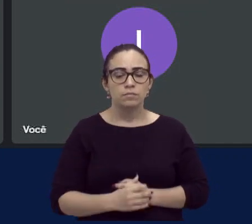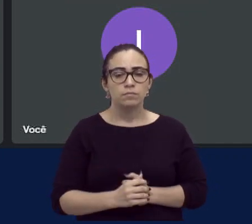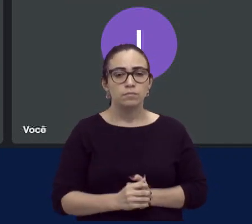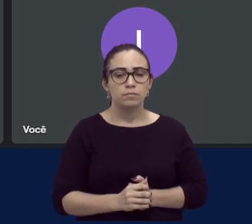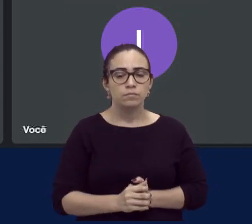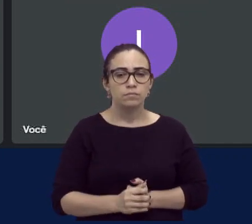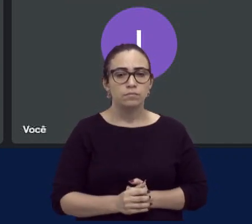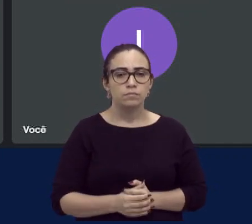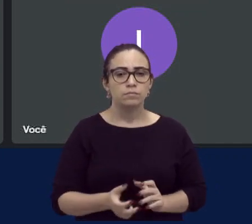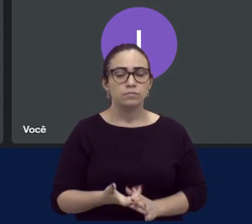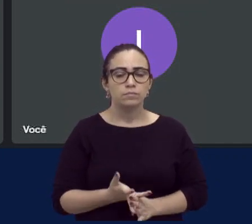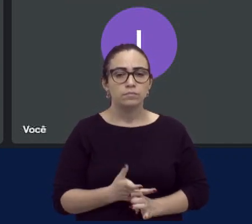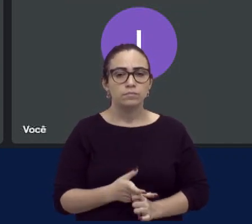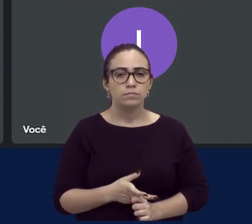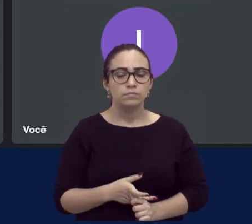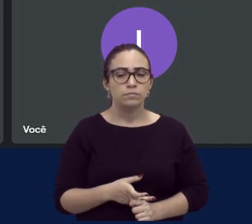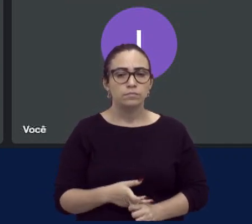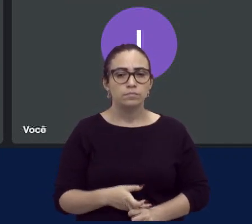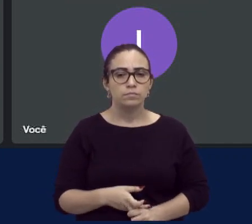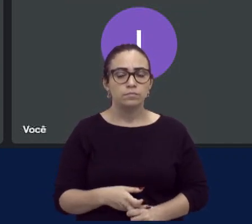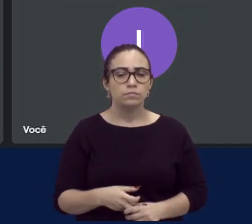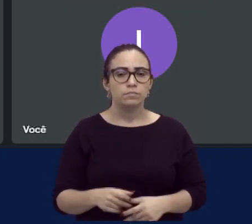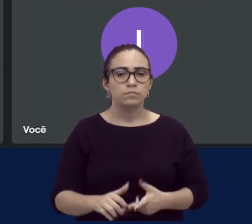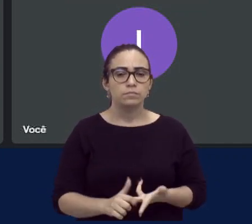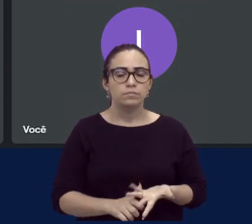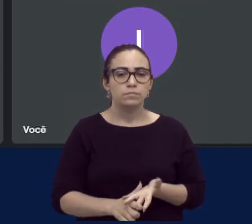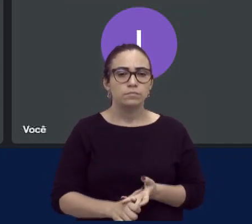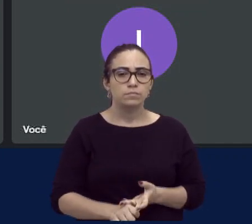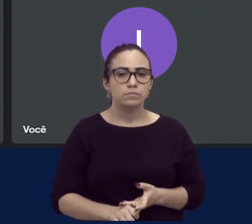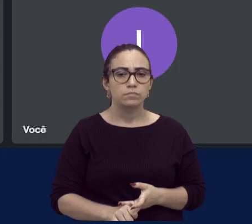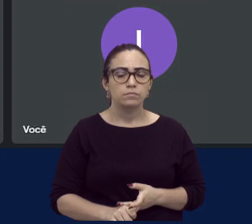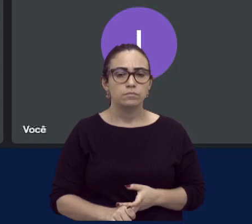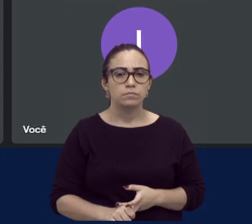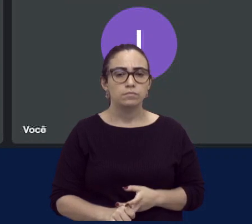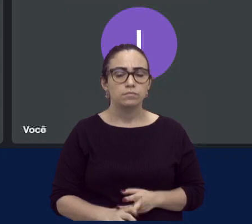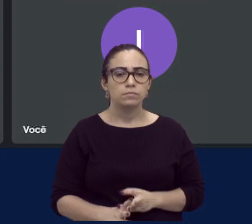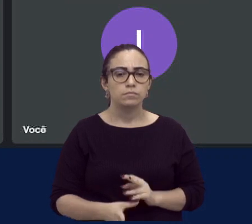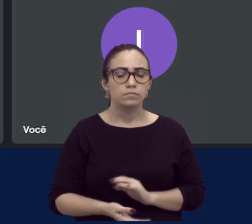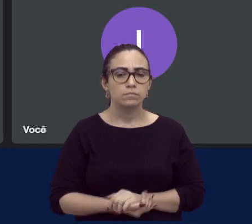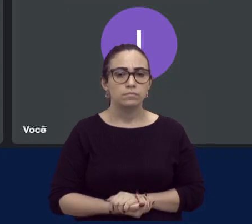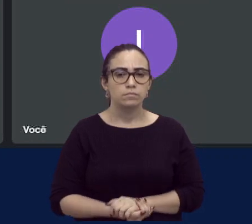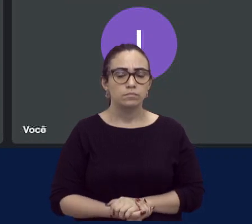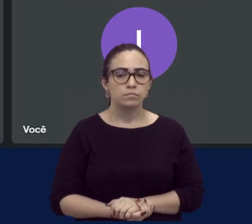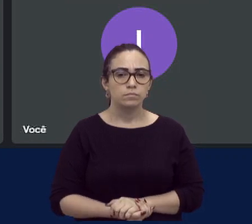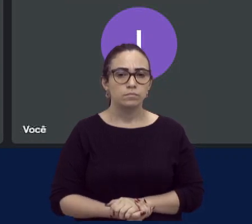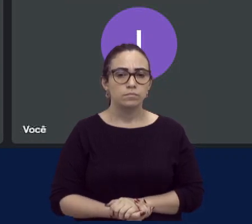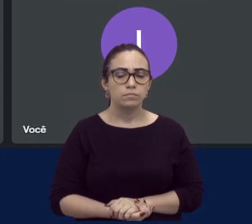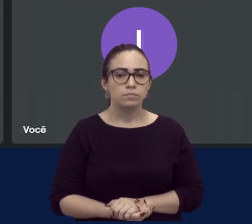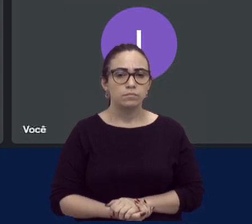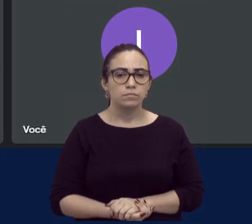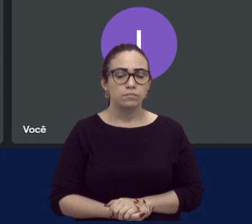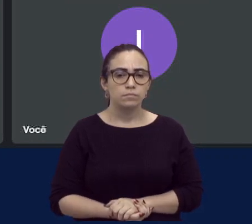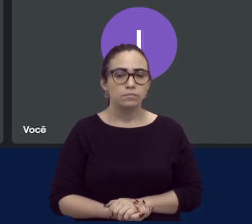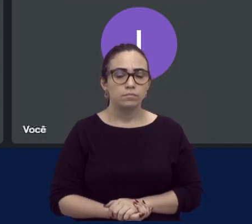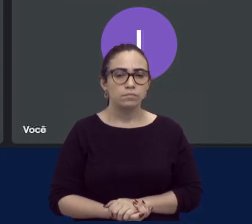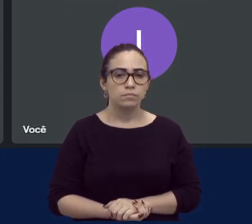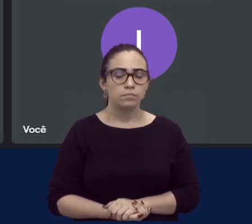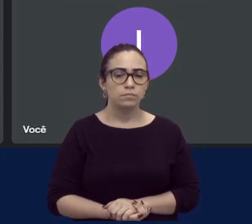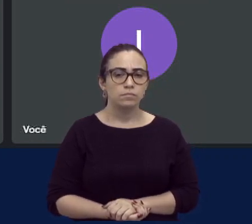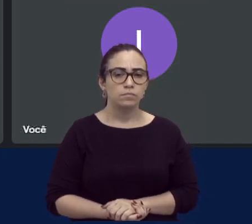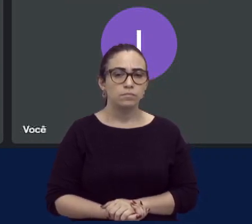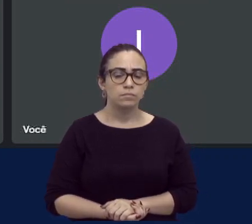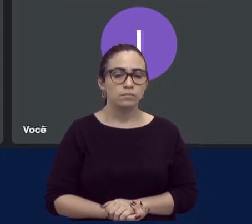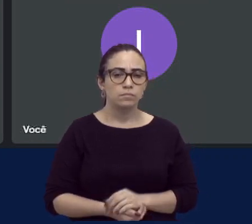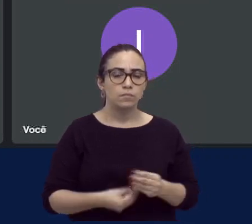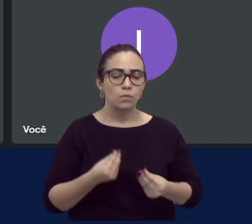vai tocar pontos muito sensíveis da nossa formação ou da nossa falta de formação, da falta de formação para a